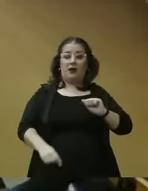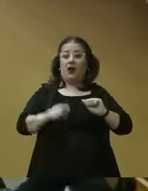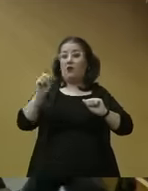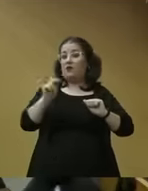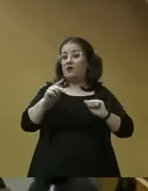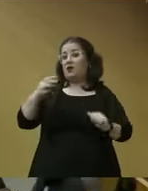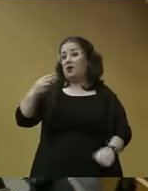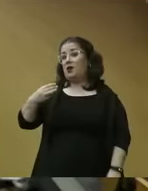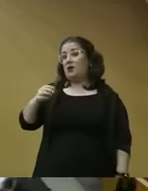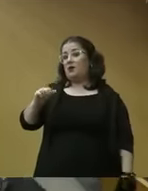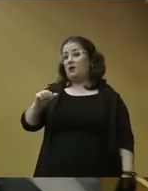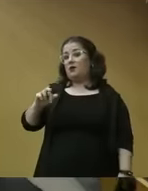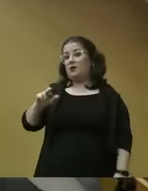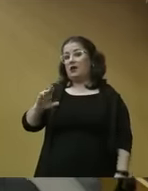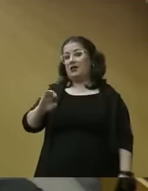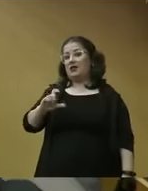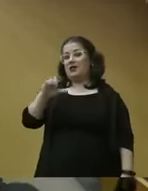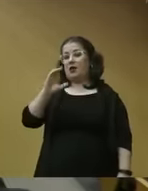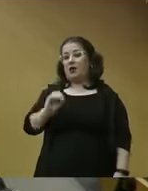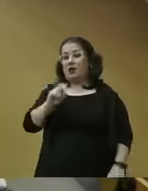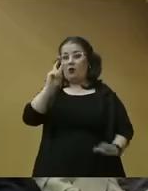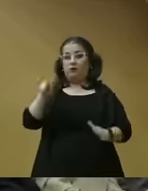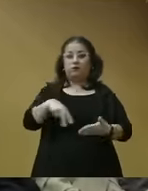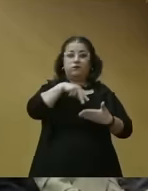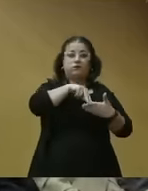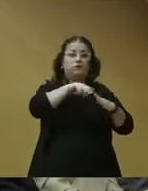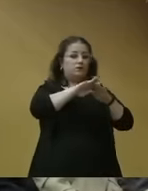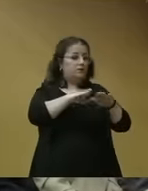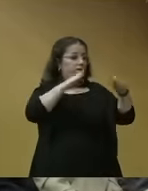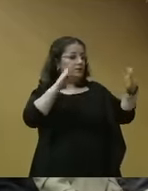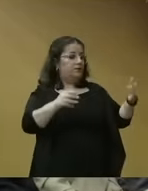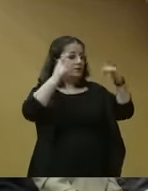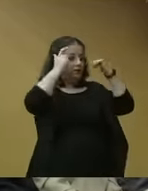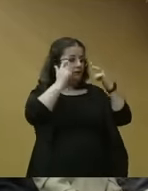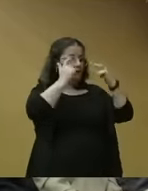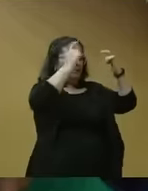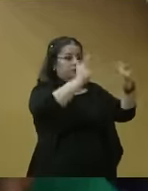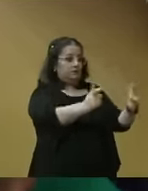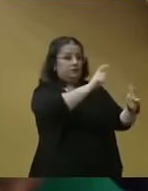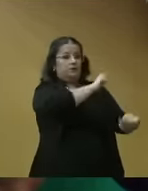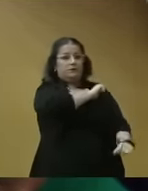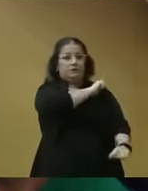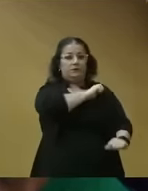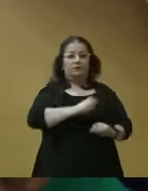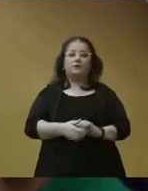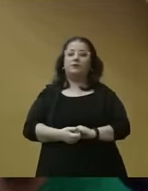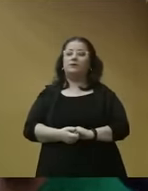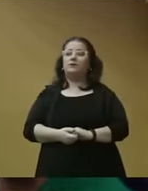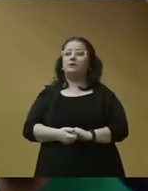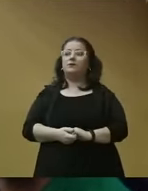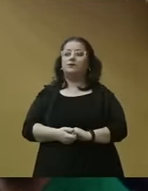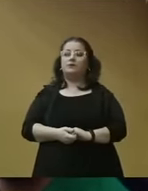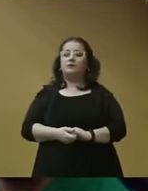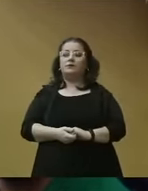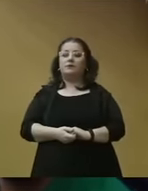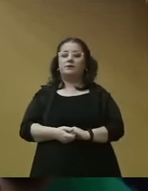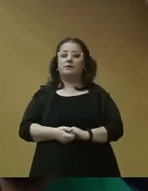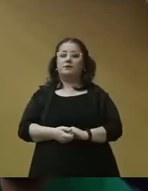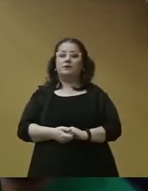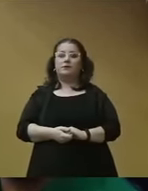Rossi, para que se posicione junto à mesa, a fim de proceder à colocação dos chapéus nos formandos.